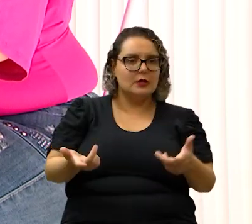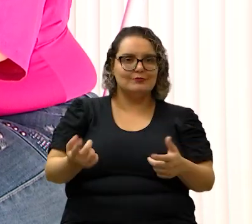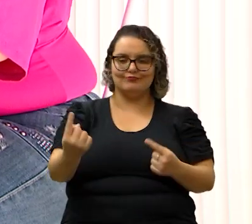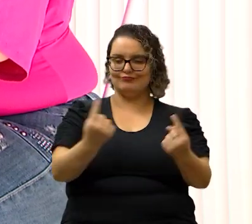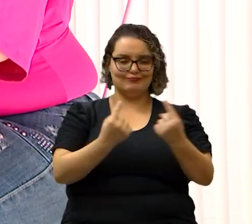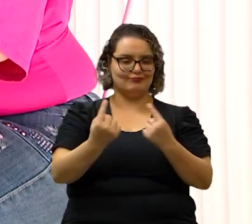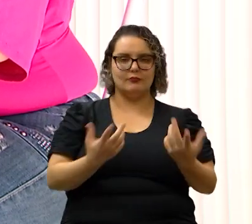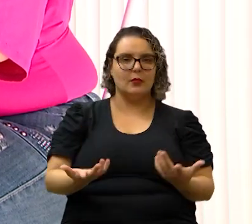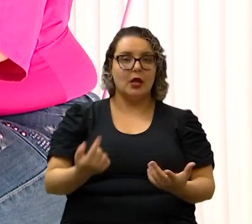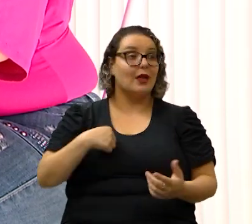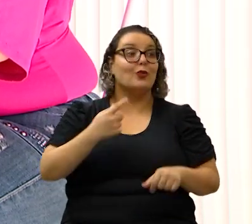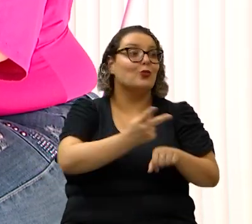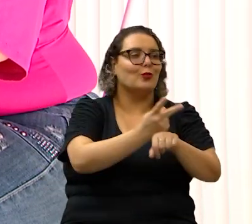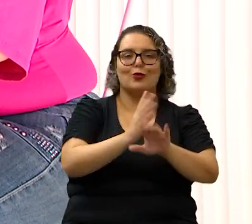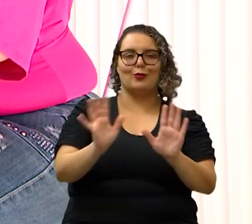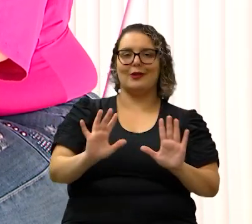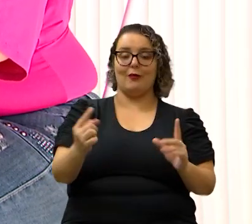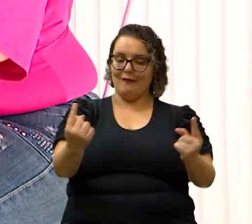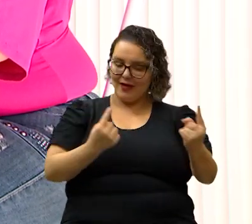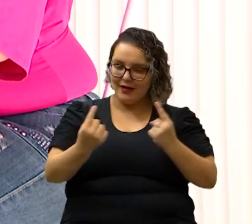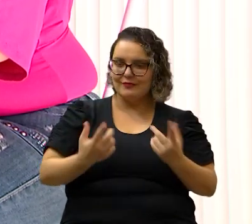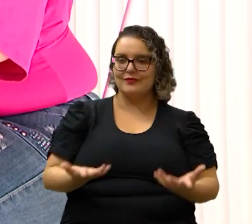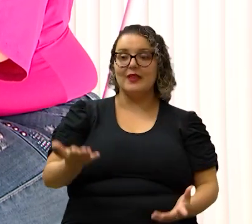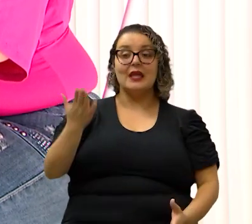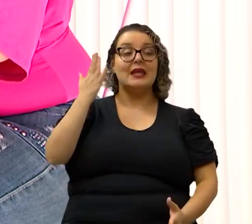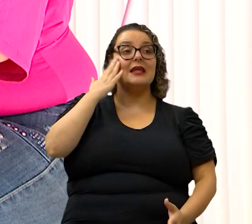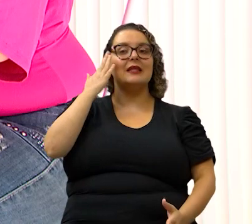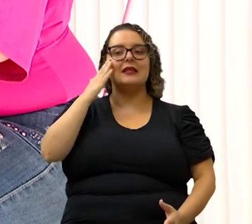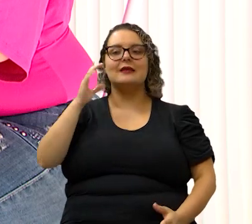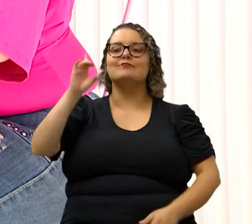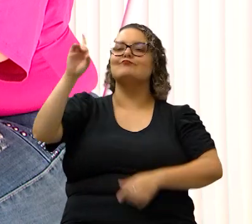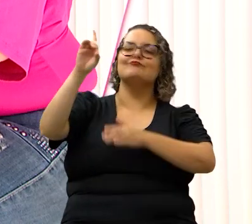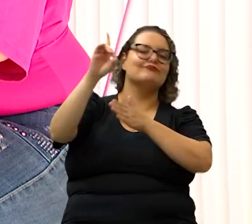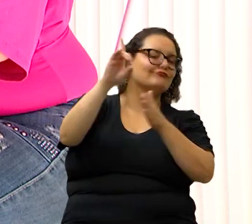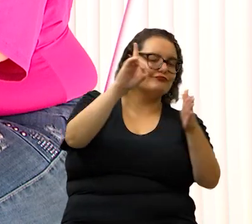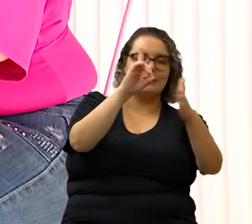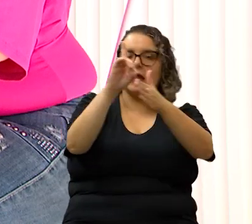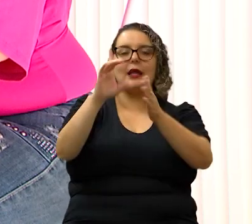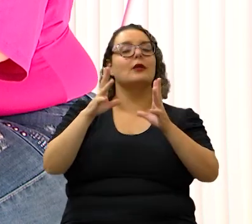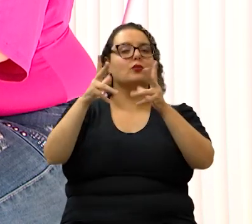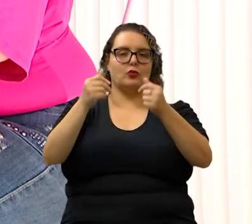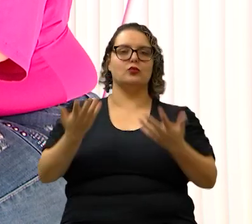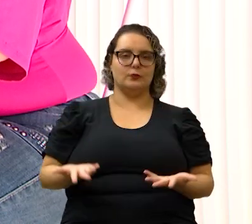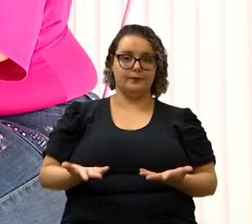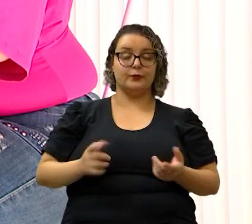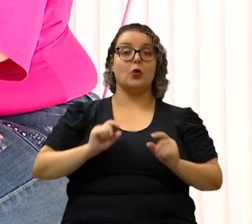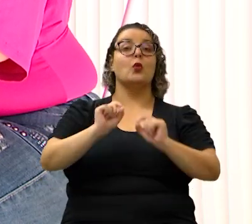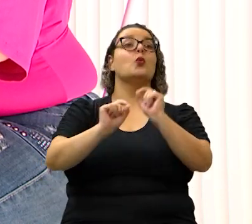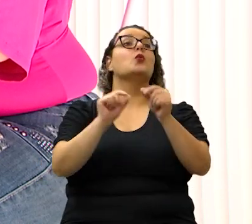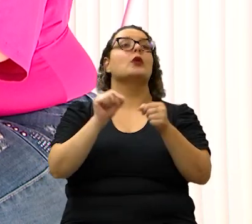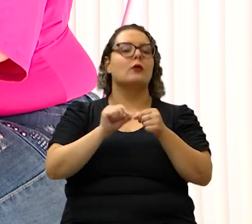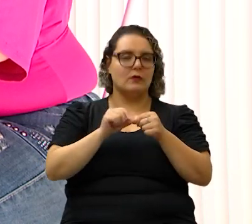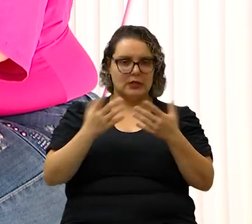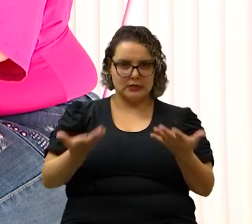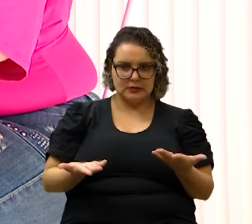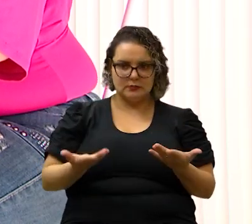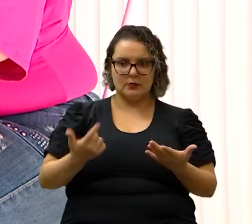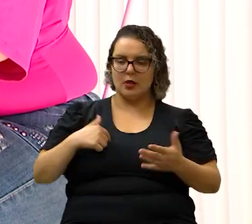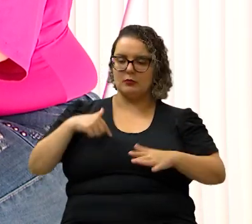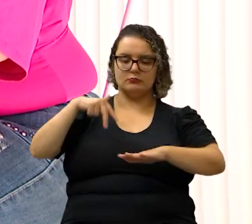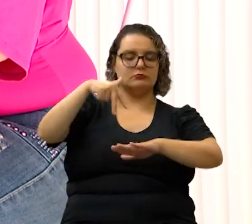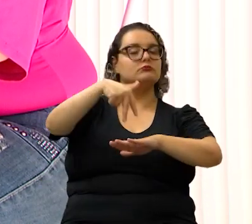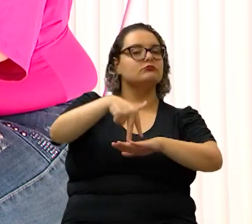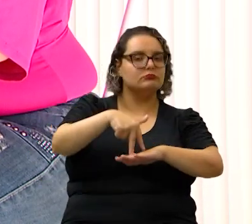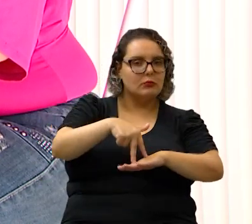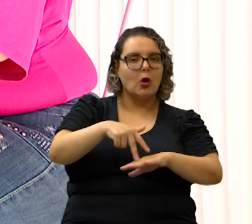essas pessoas. Eu sou muito voltado para essa questão de entender que tem um Deus que direciona e põe a mão em tudo. Então, o que eu fiz?